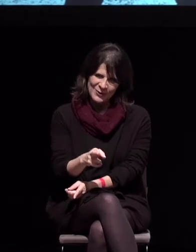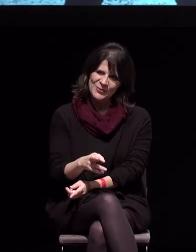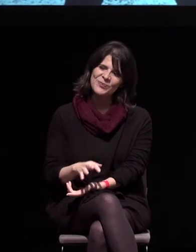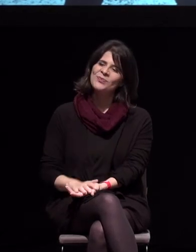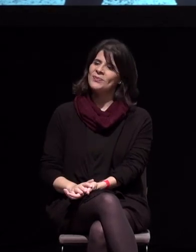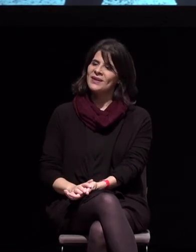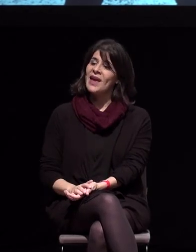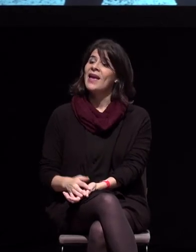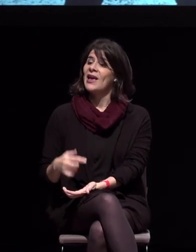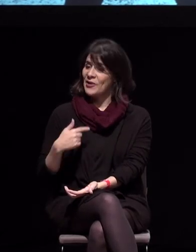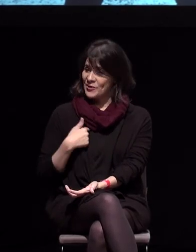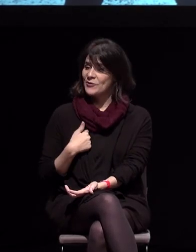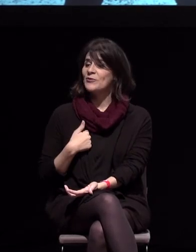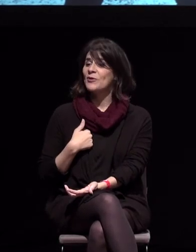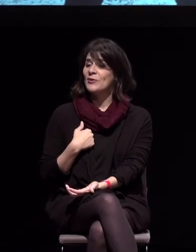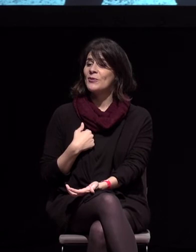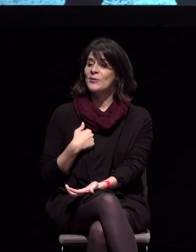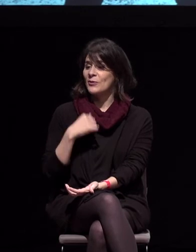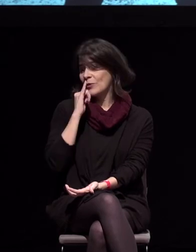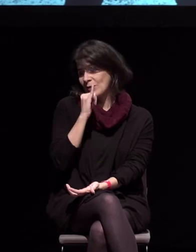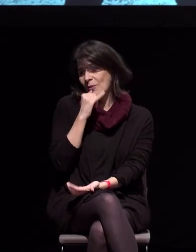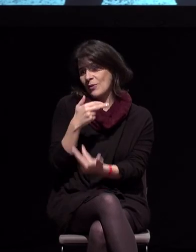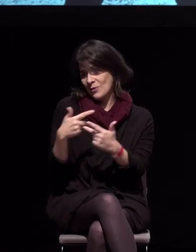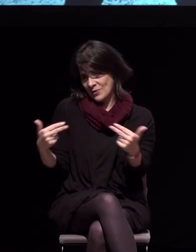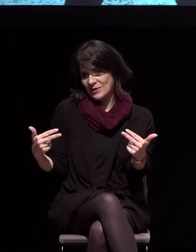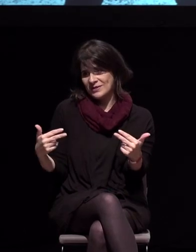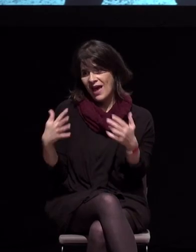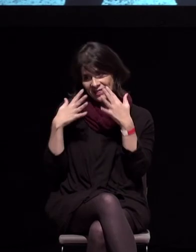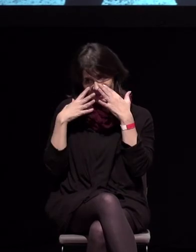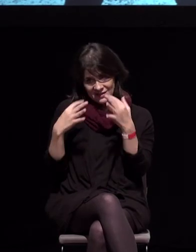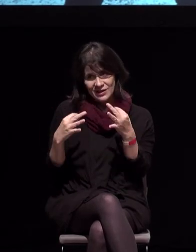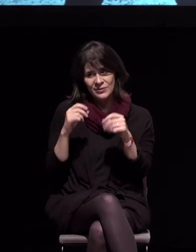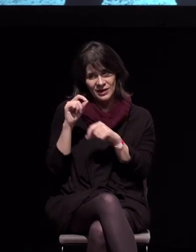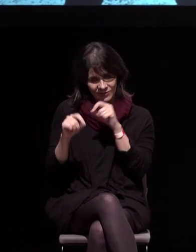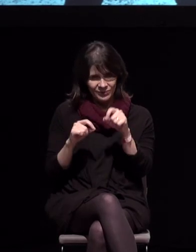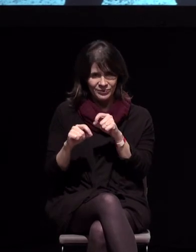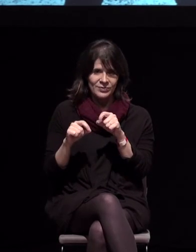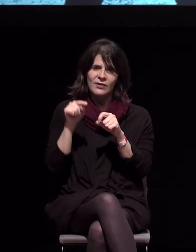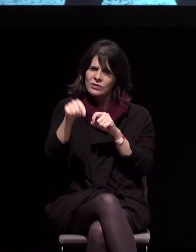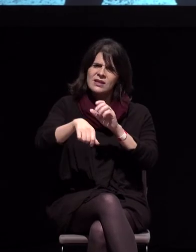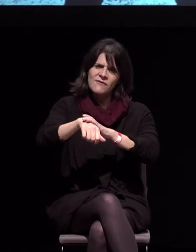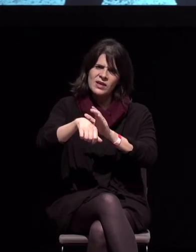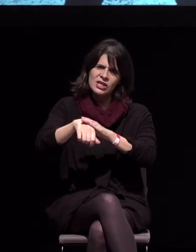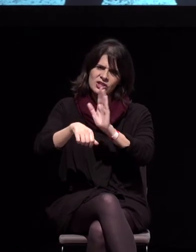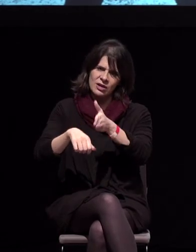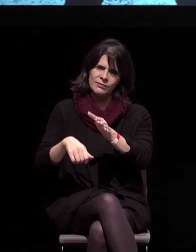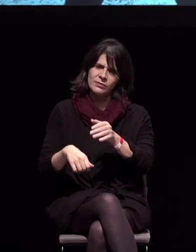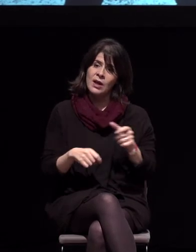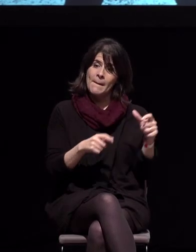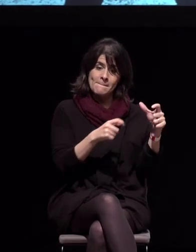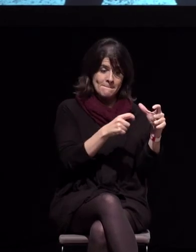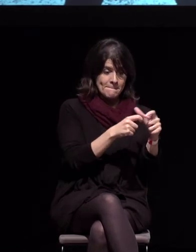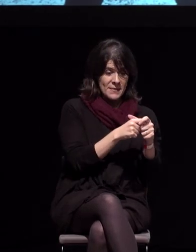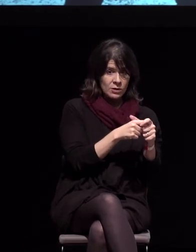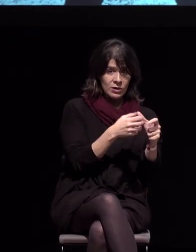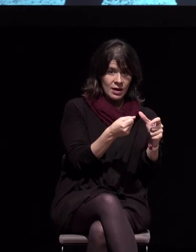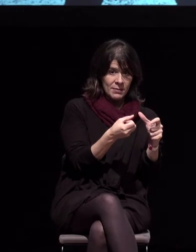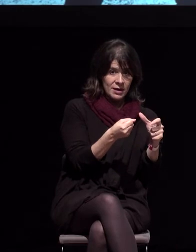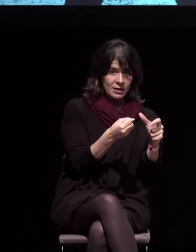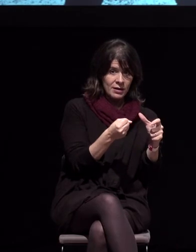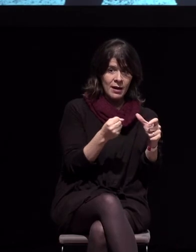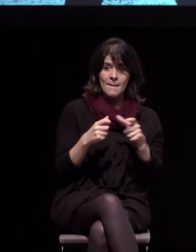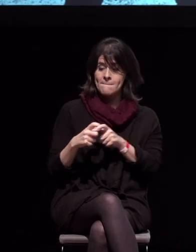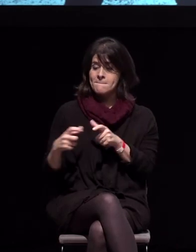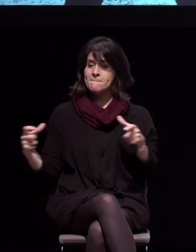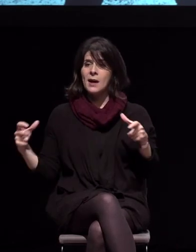atenção nossa para algo que você já fez. Um exercício que é dizer minoria branca, maioria negra de